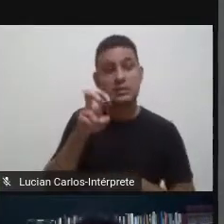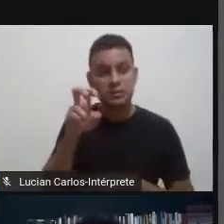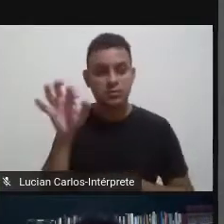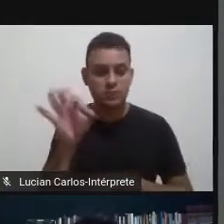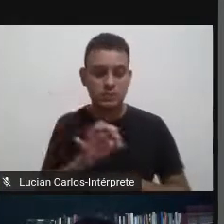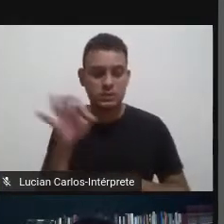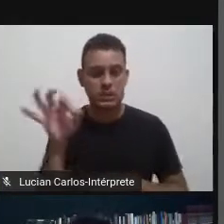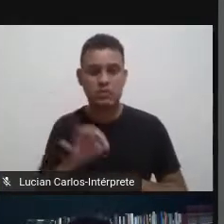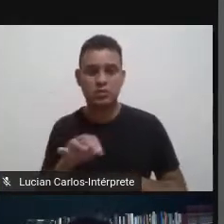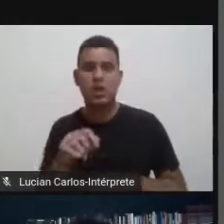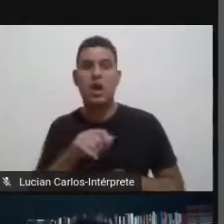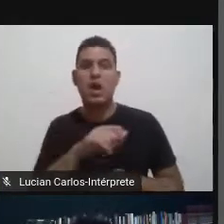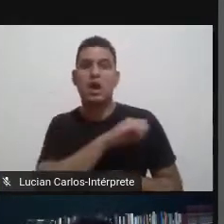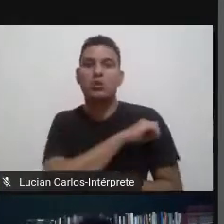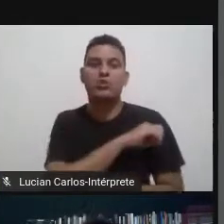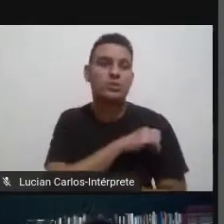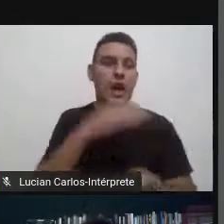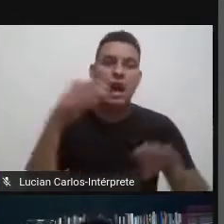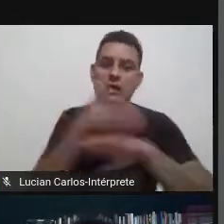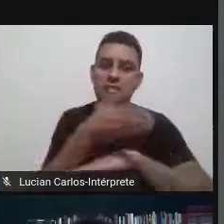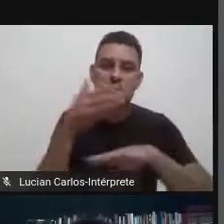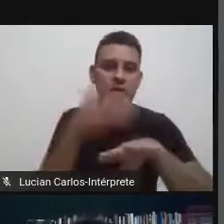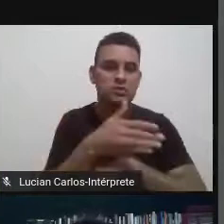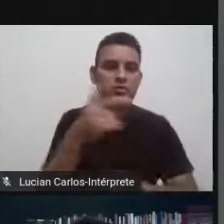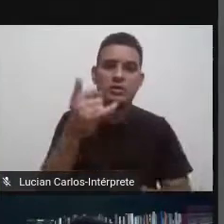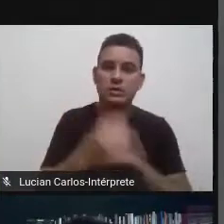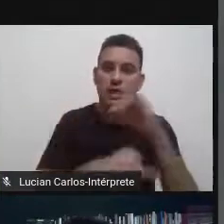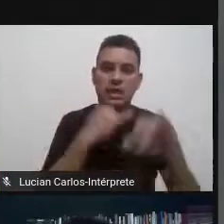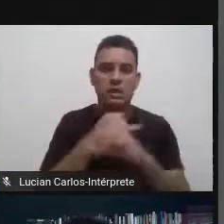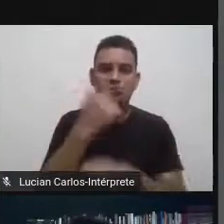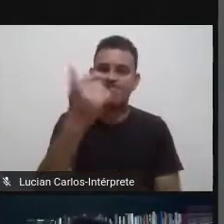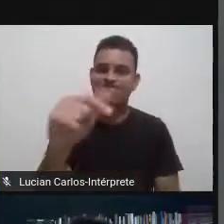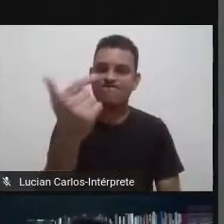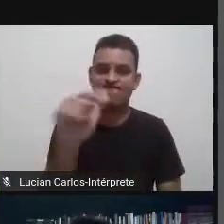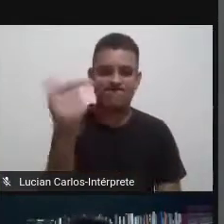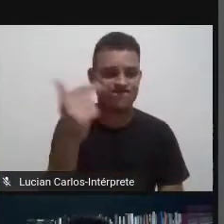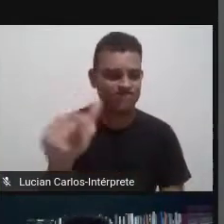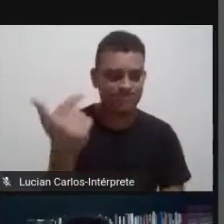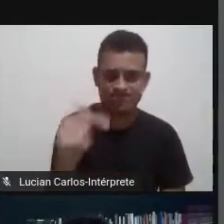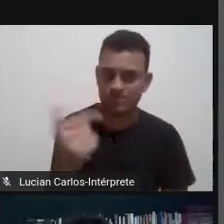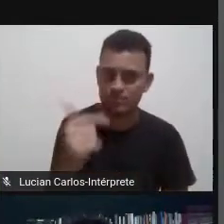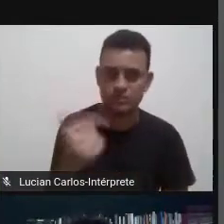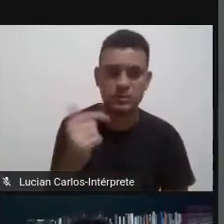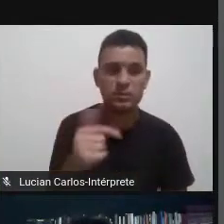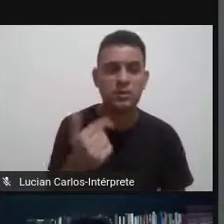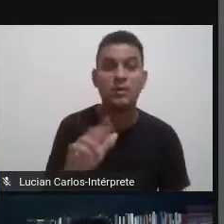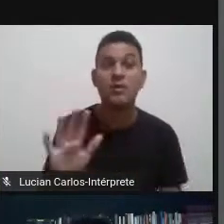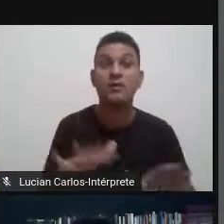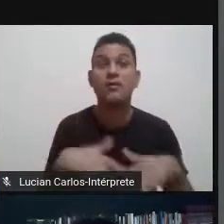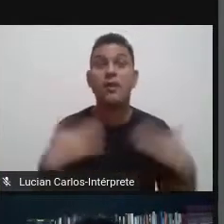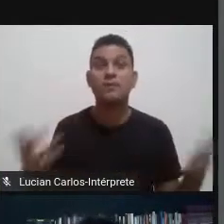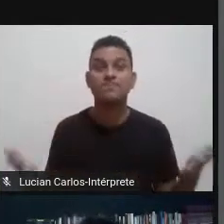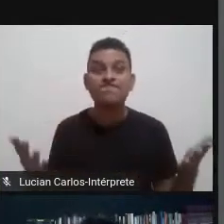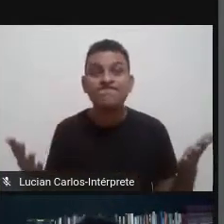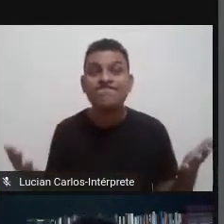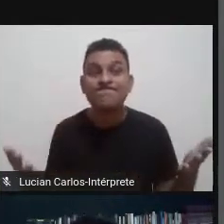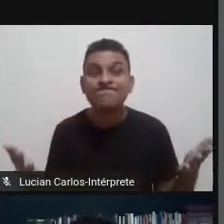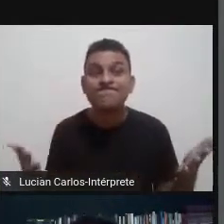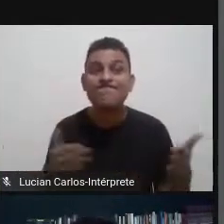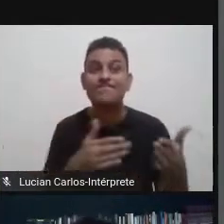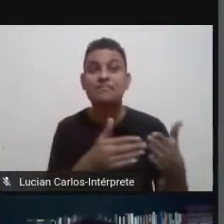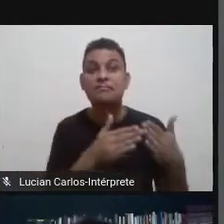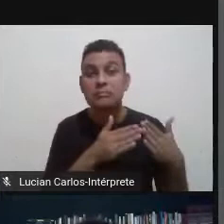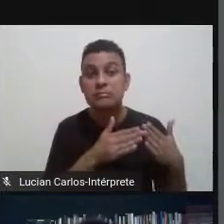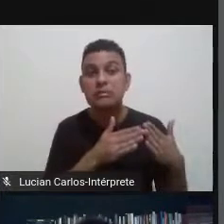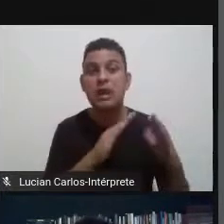de alunos sem acesso à internet. E aí, quando surgiu toda a situação de suspensão das